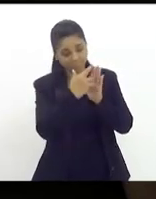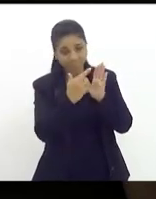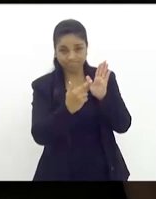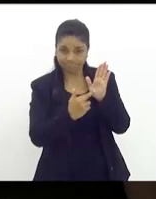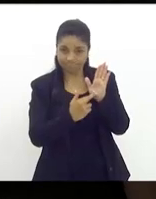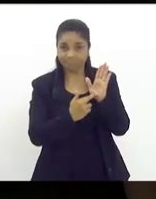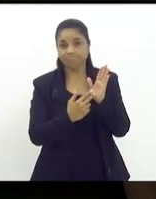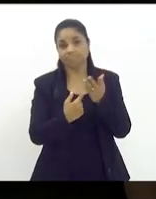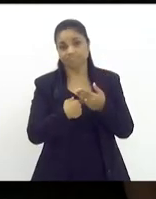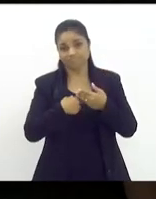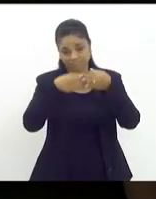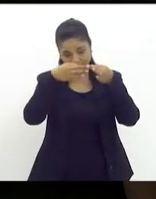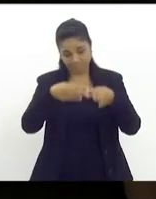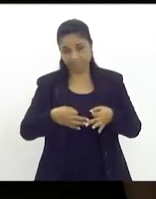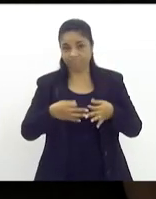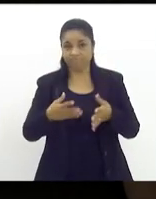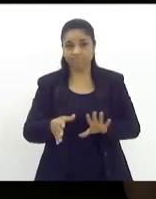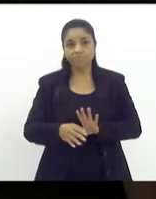feito.